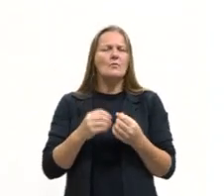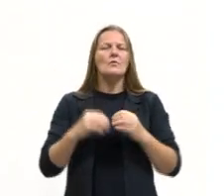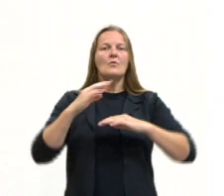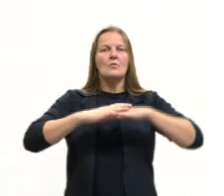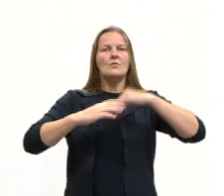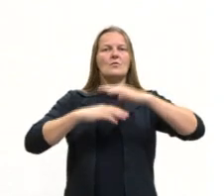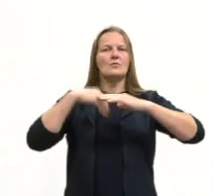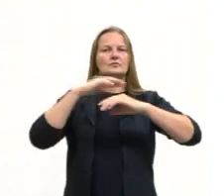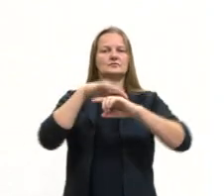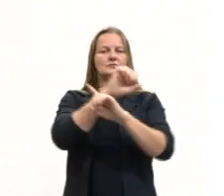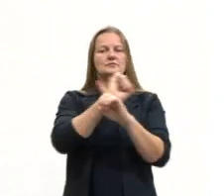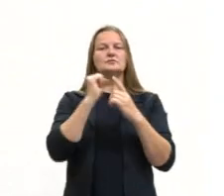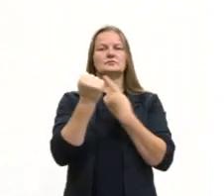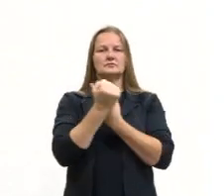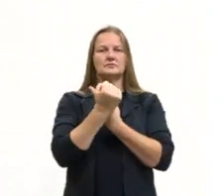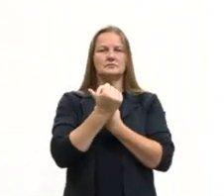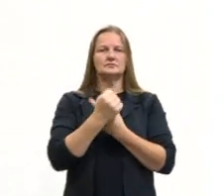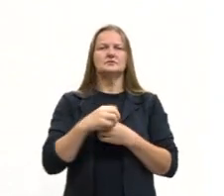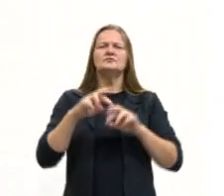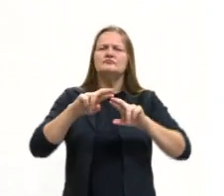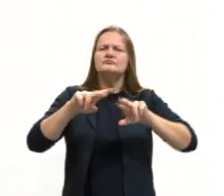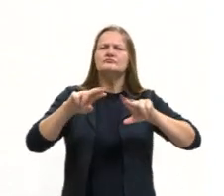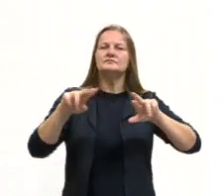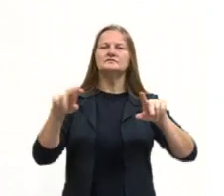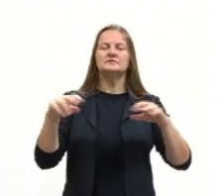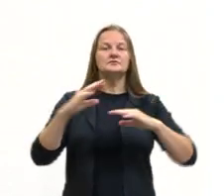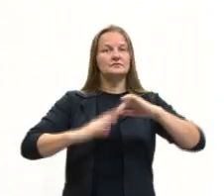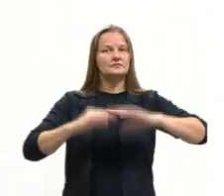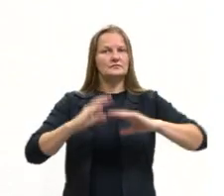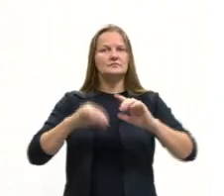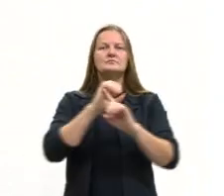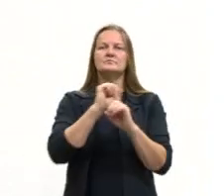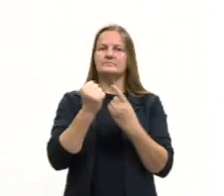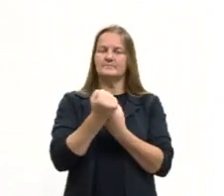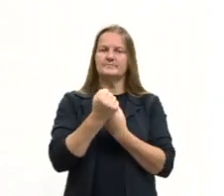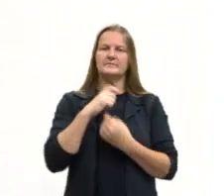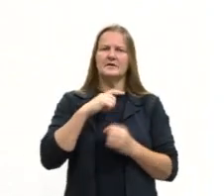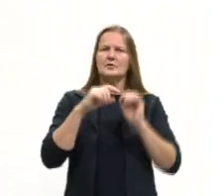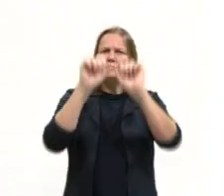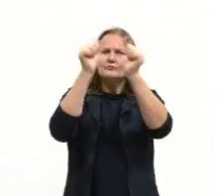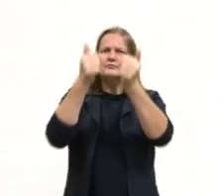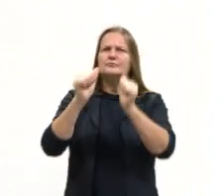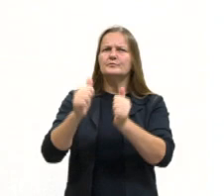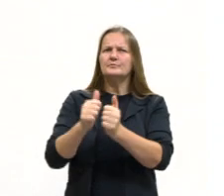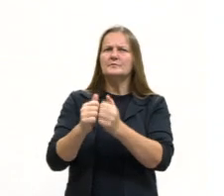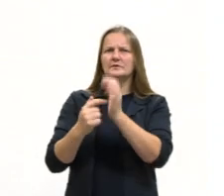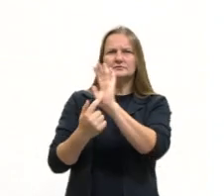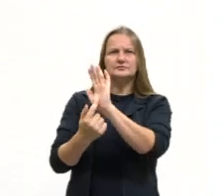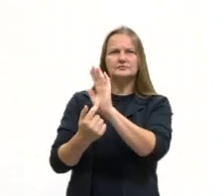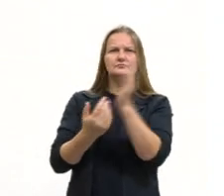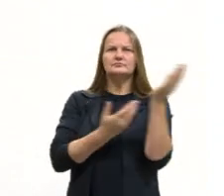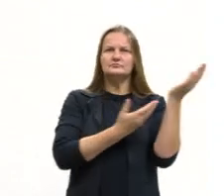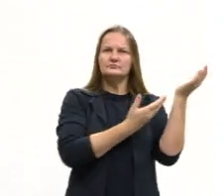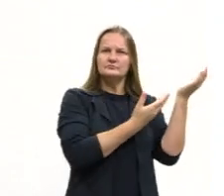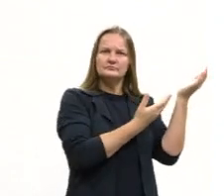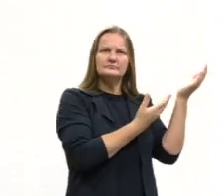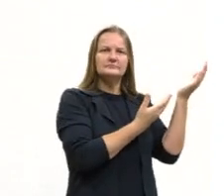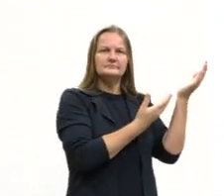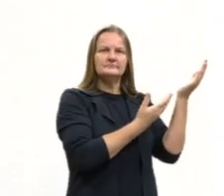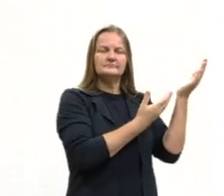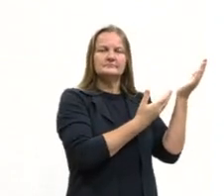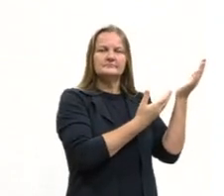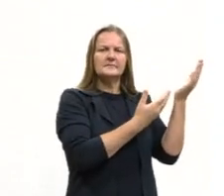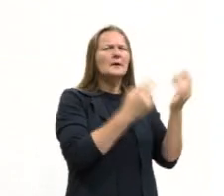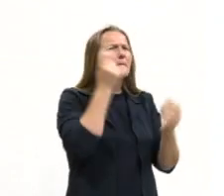na construção da sociedade essas diferentes fatos sociais eu trago aqui algumas imagens em opostos né justamente pra